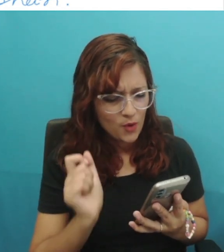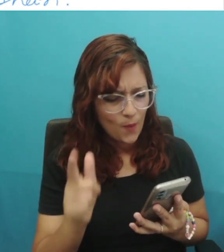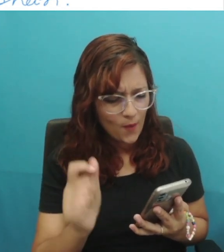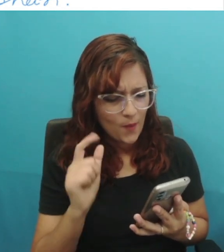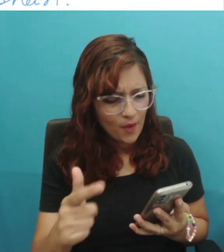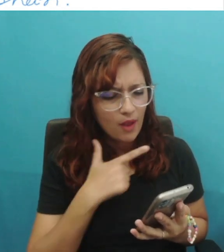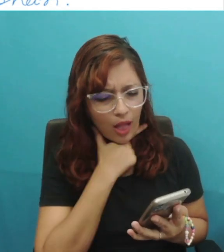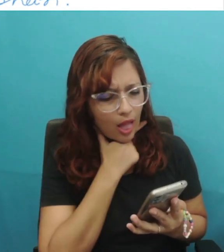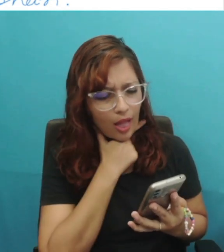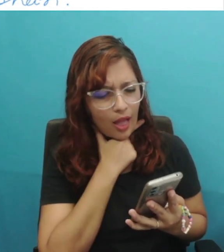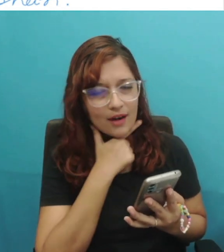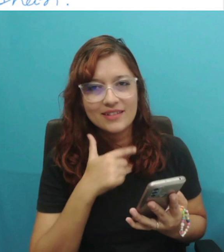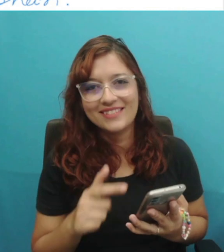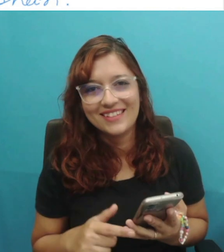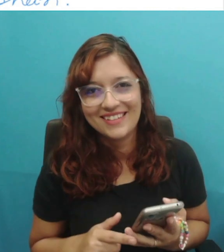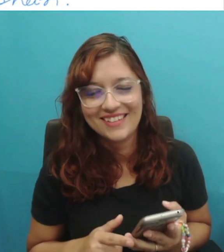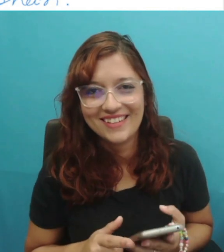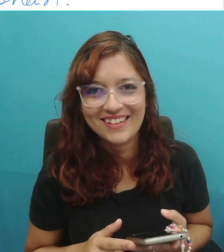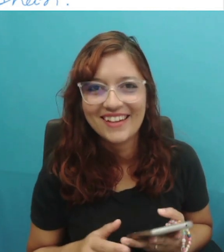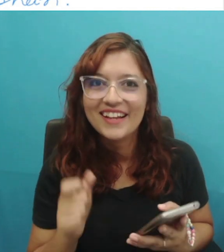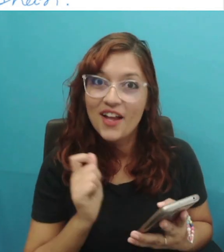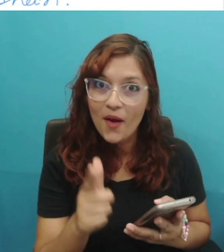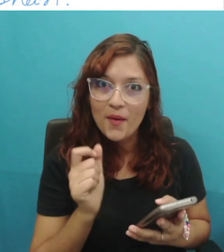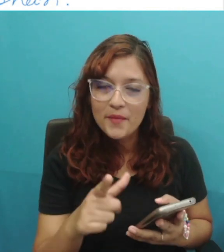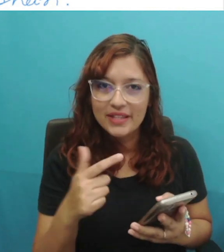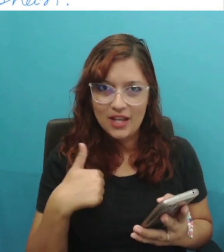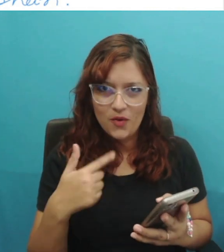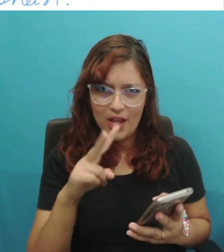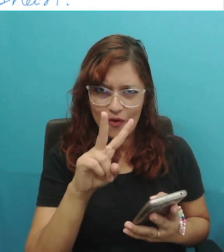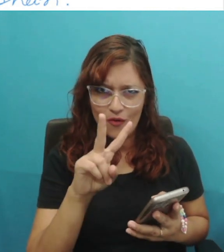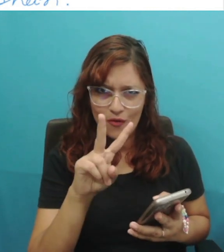e comprando, me endividando.